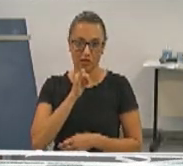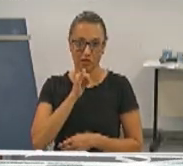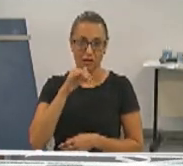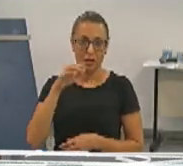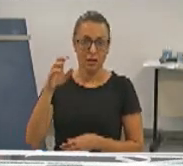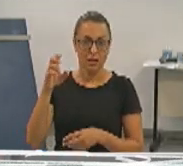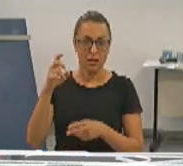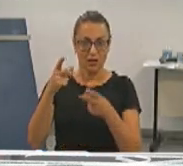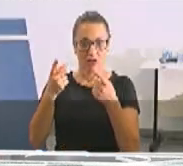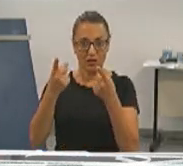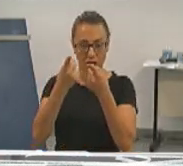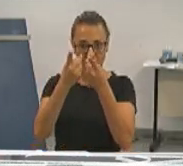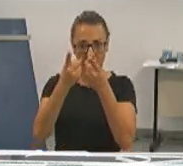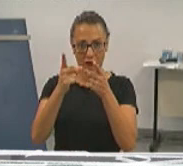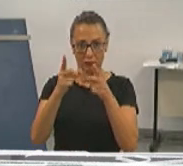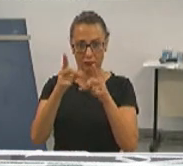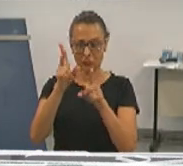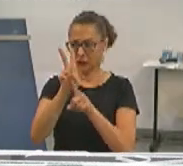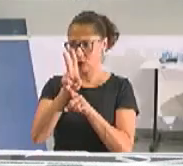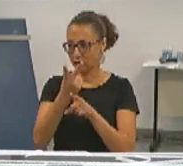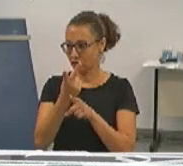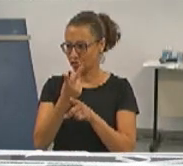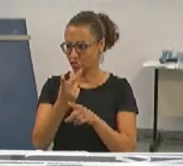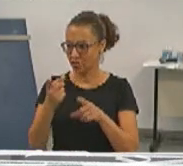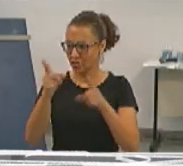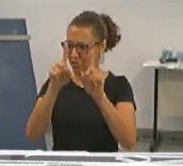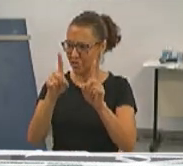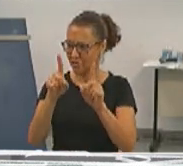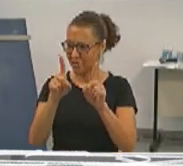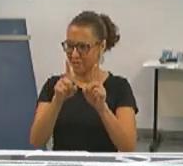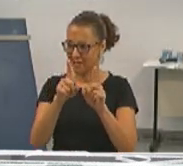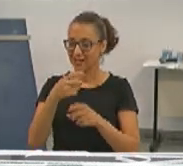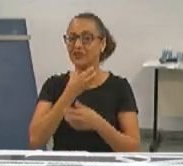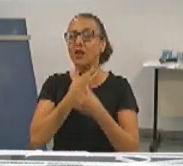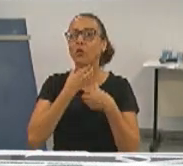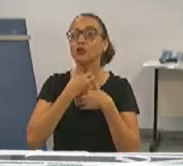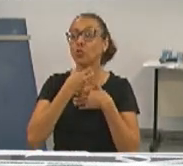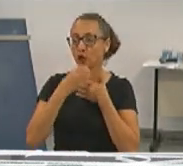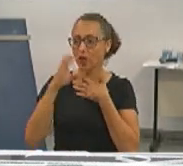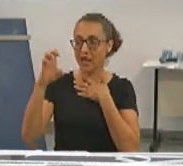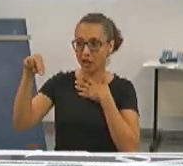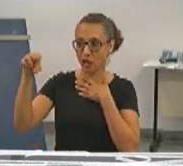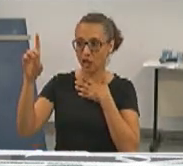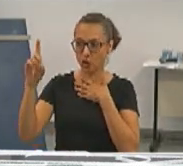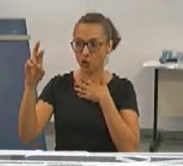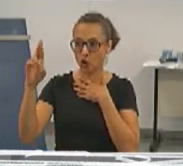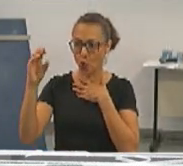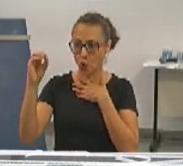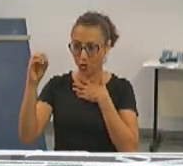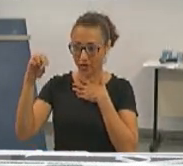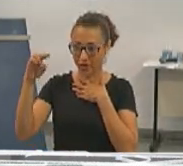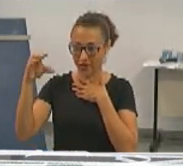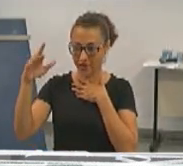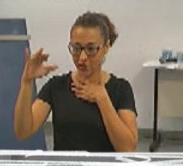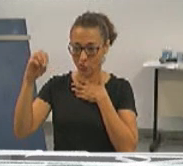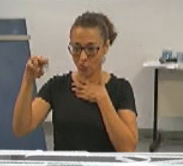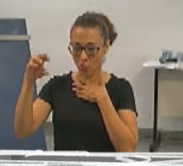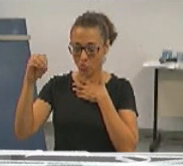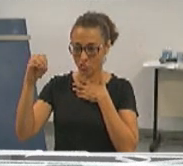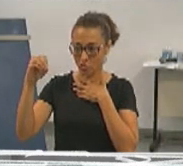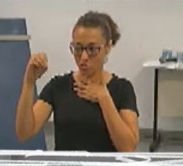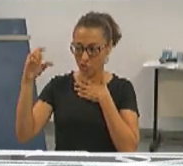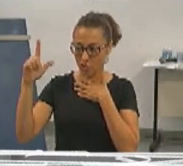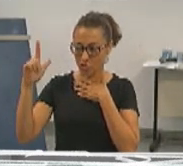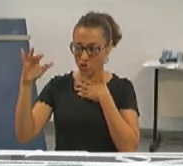endocrinologia e dermatologia. Isso aconteceu porque, até o ano passado, essas matérias eram eletivas e, portanto, elas